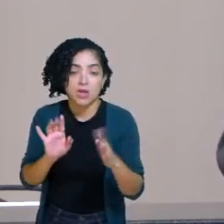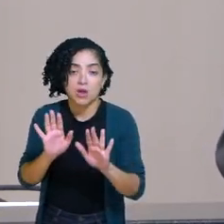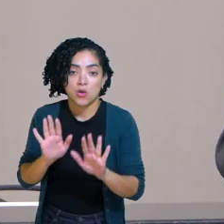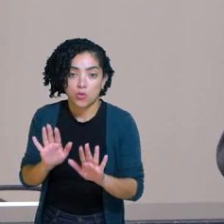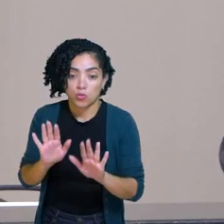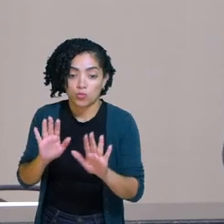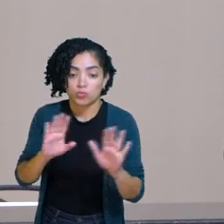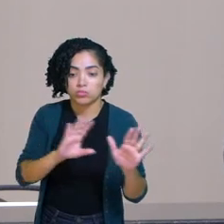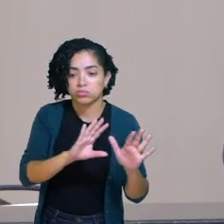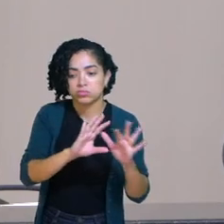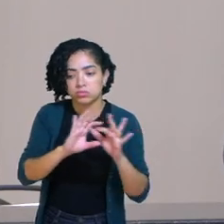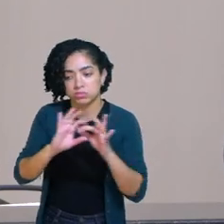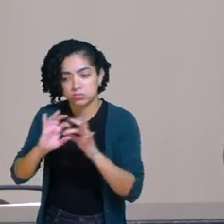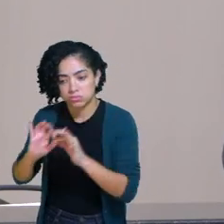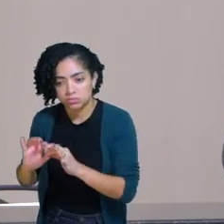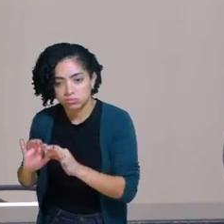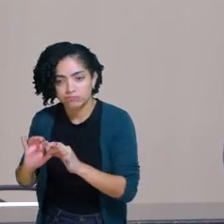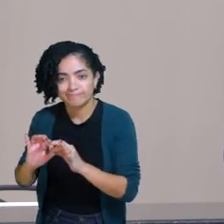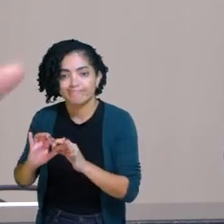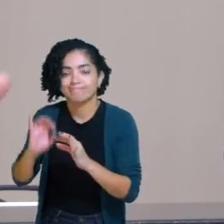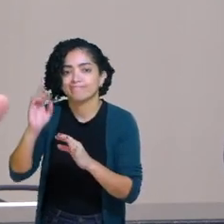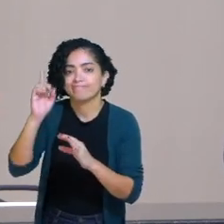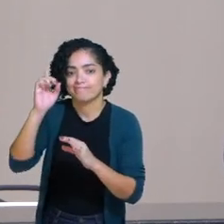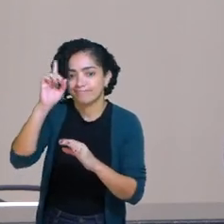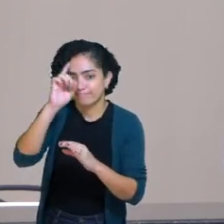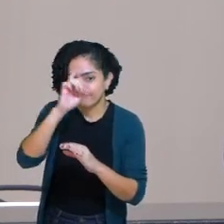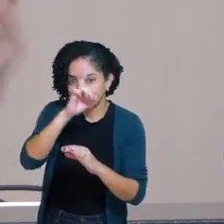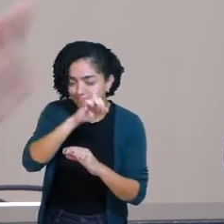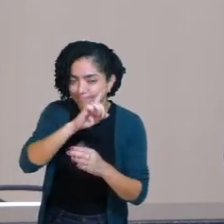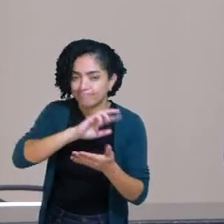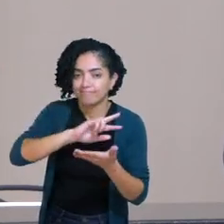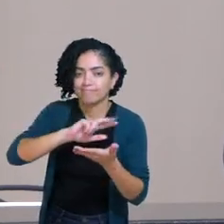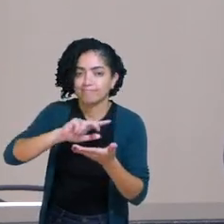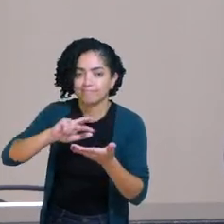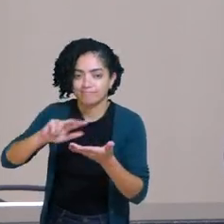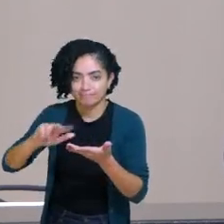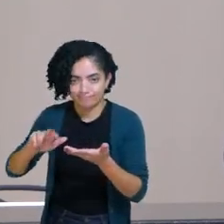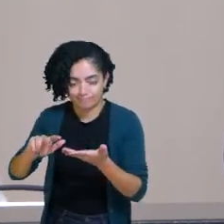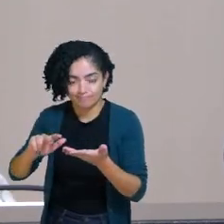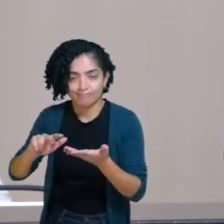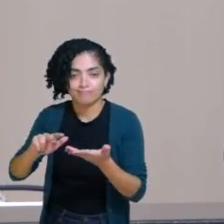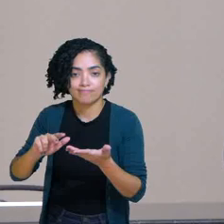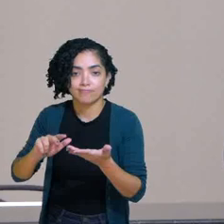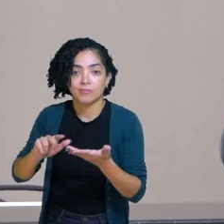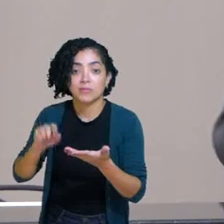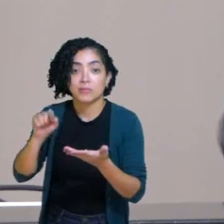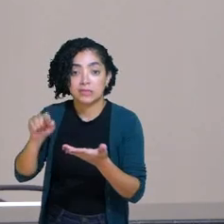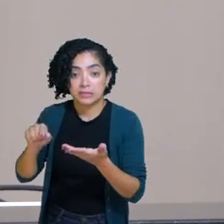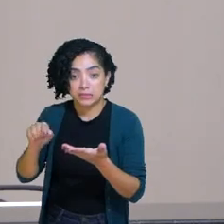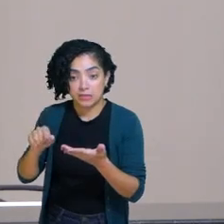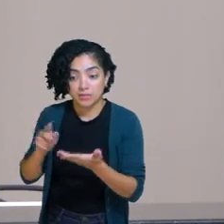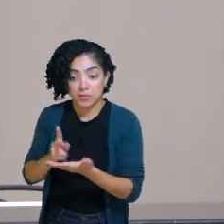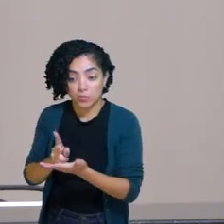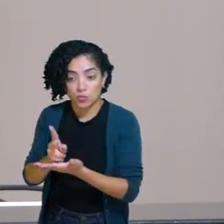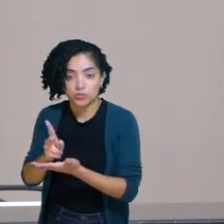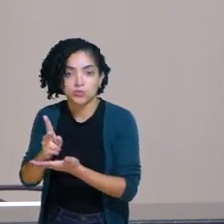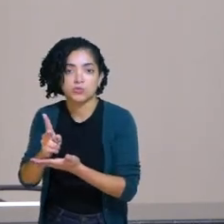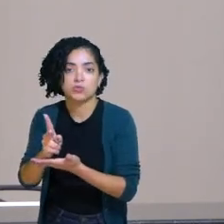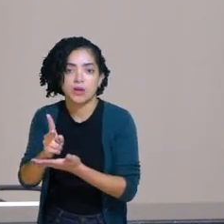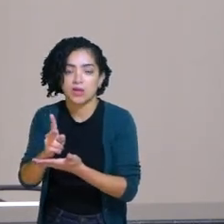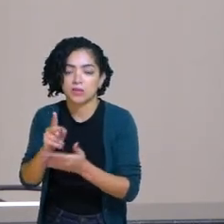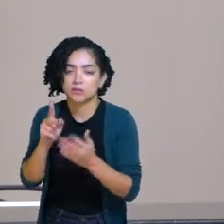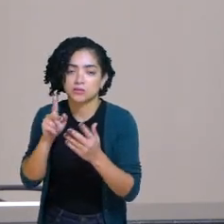contexto da formação é complexo e múltiplo a questão da formação continuada em serviço segue os